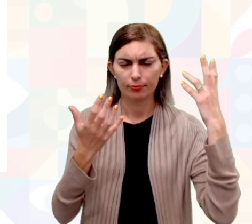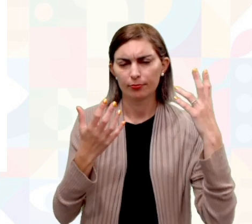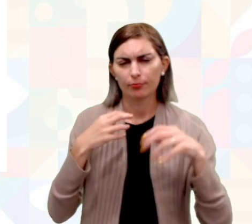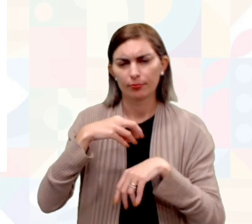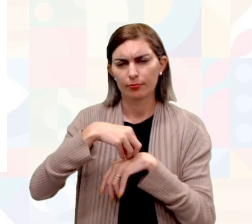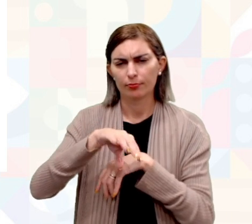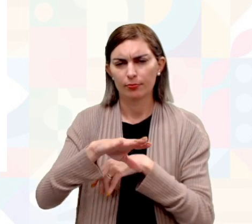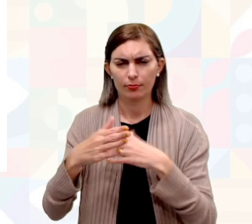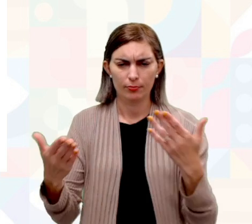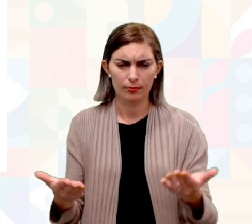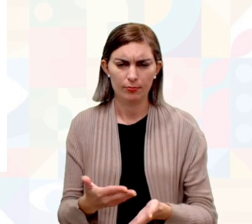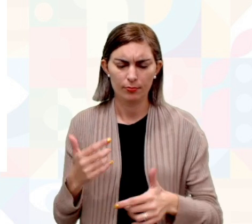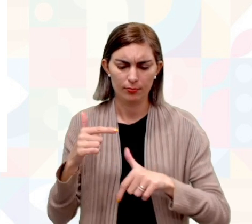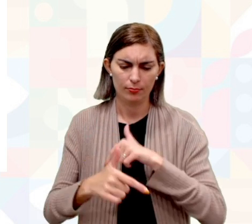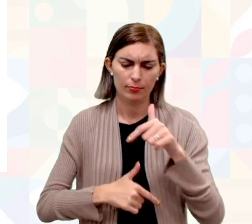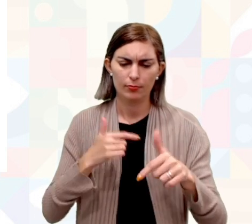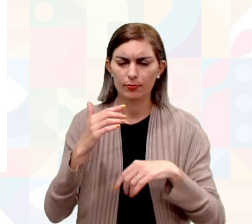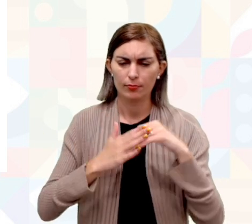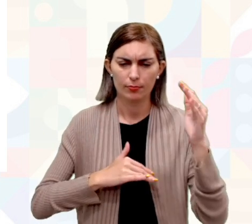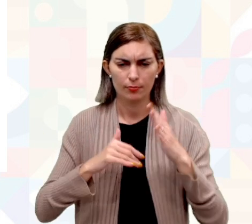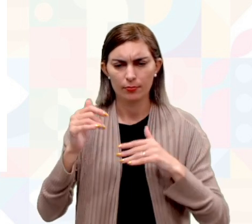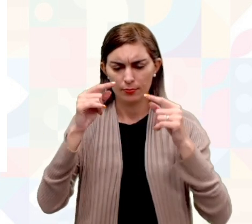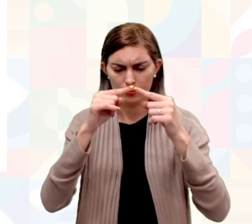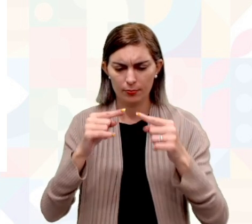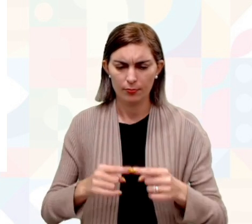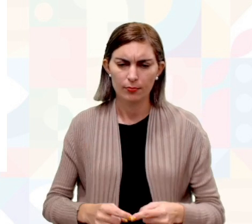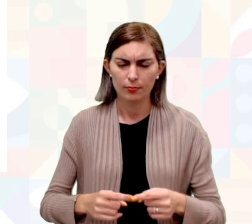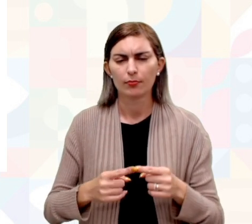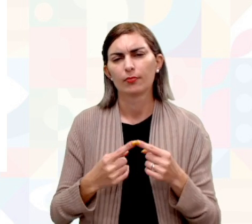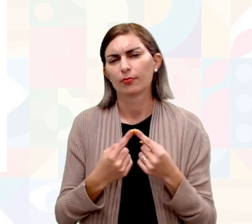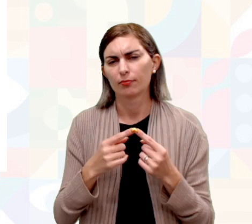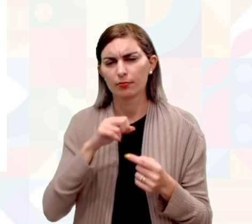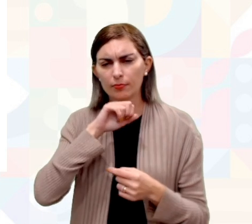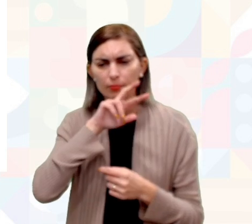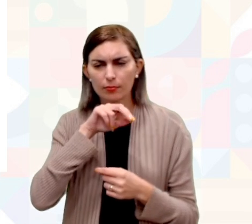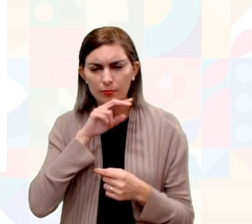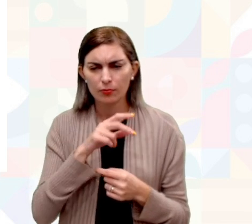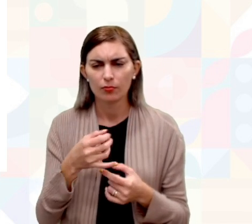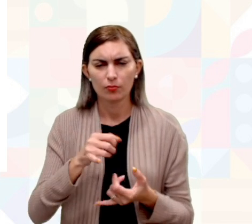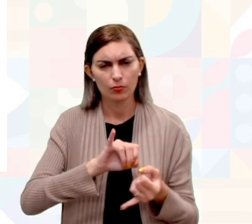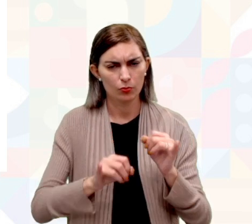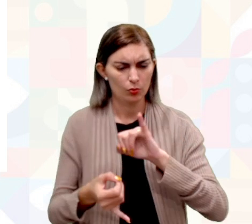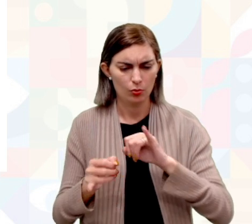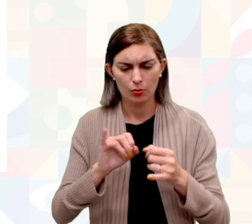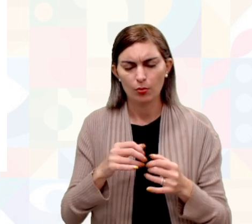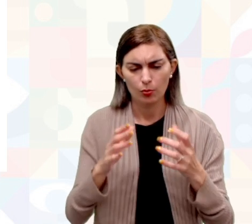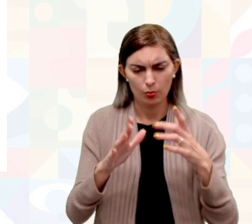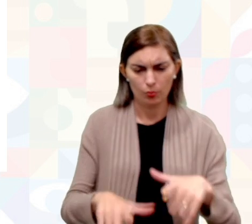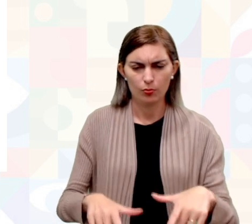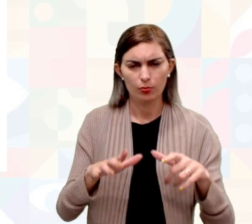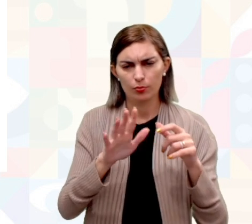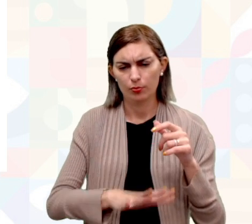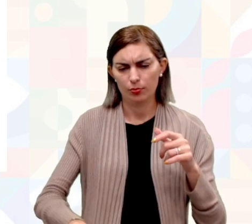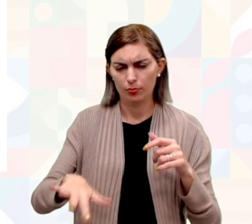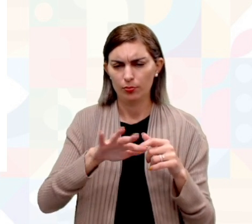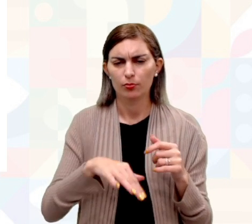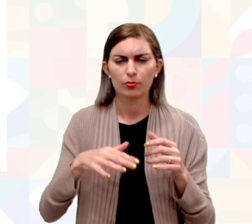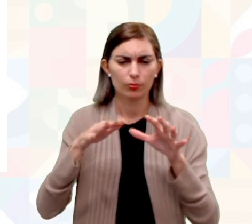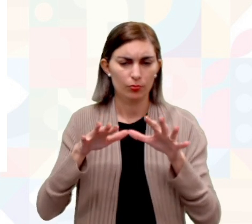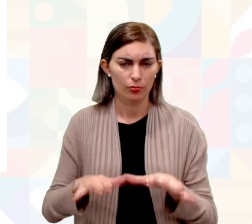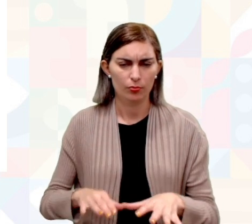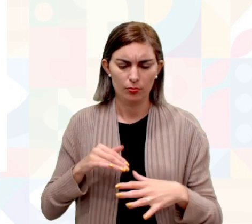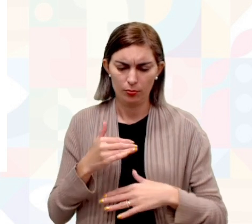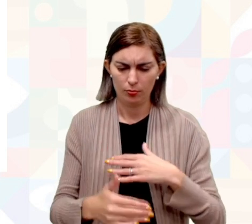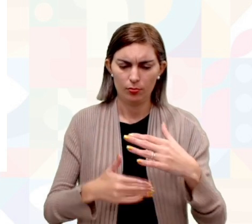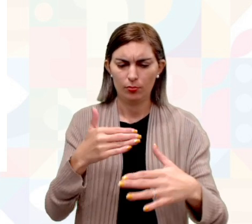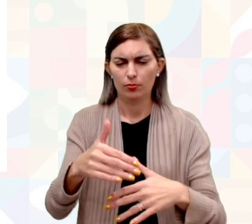para a nossa atividade prática uma aplicação de um defensivo agrícola, né, de um agrotóxico, né, o meio ambiente onde ele está desenvolvendo